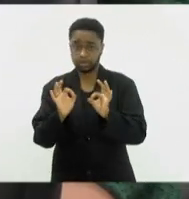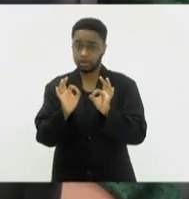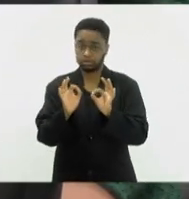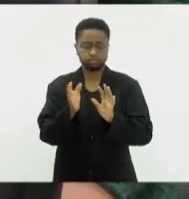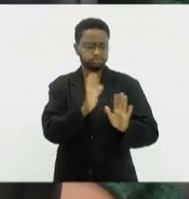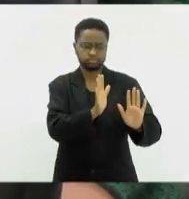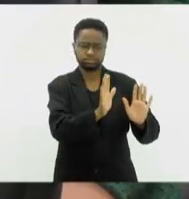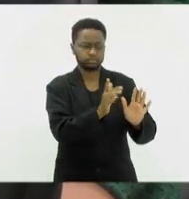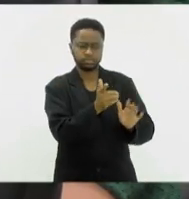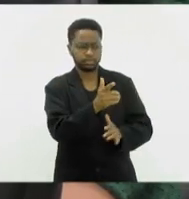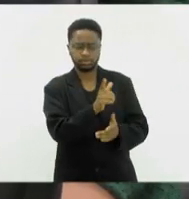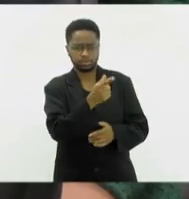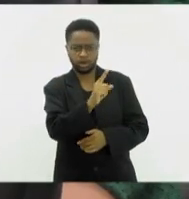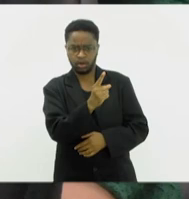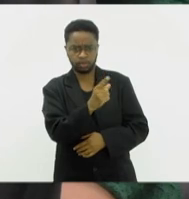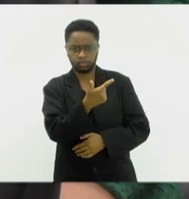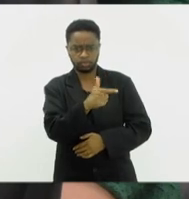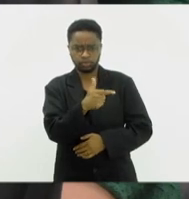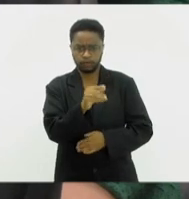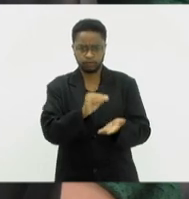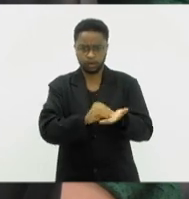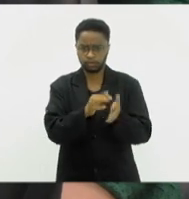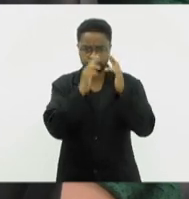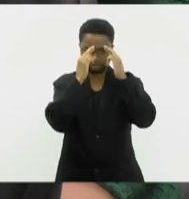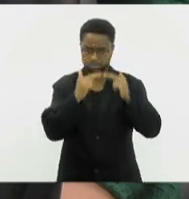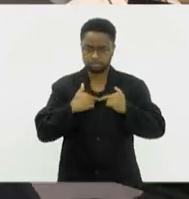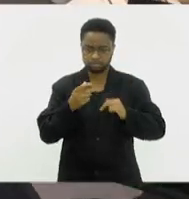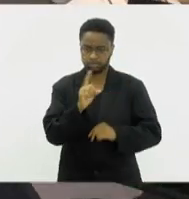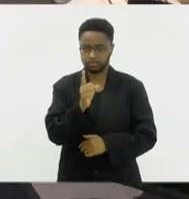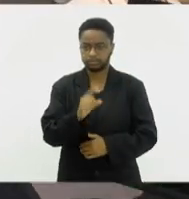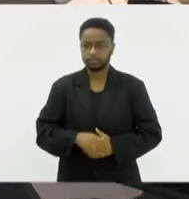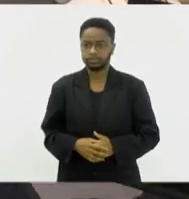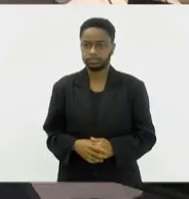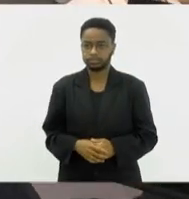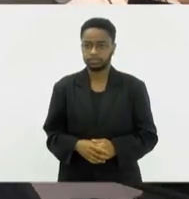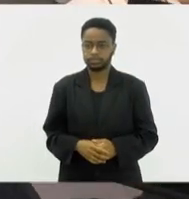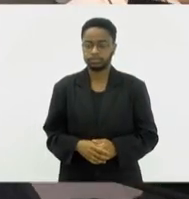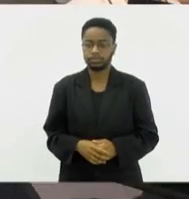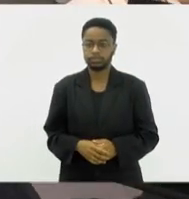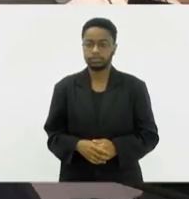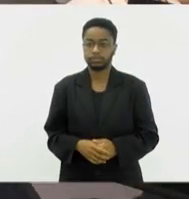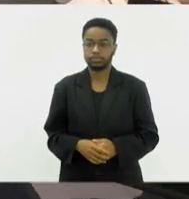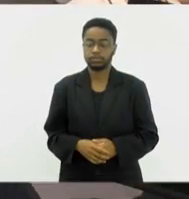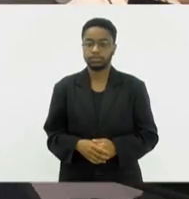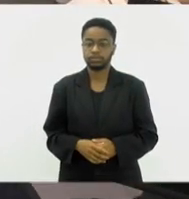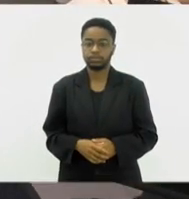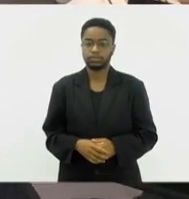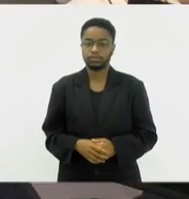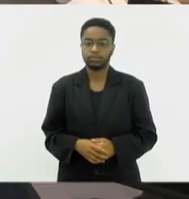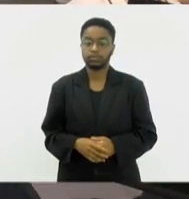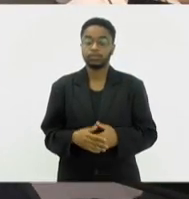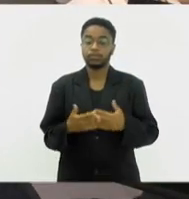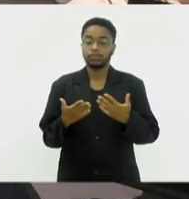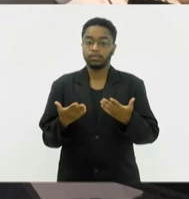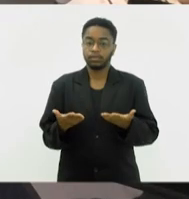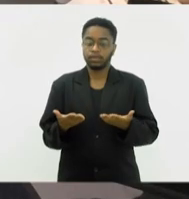quero entender a circunstância. Até mesmo, posso intervir aqui um. Lógico, deputada, por favor, te Erivelto, se em dado momento,